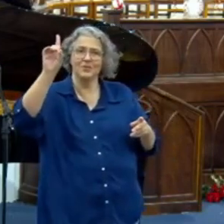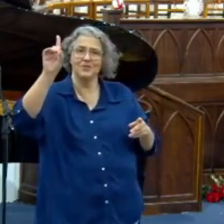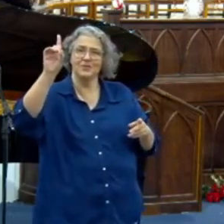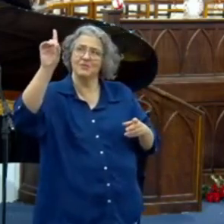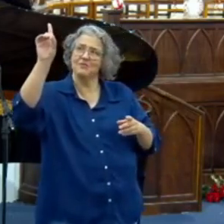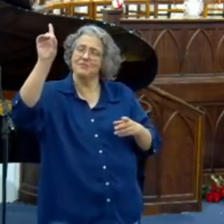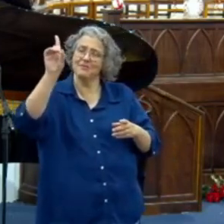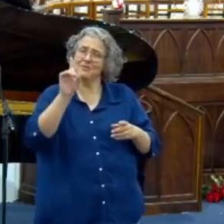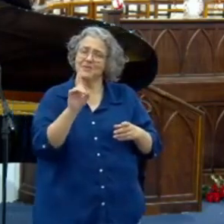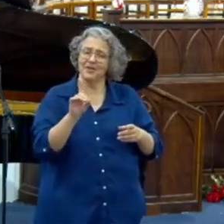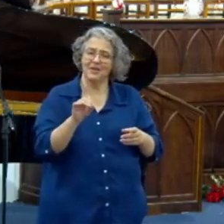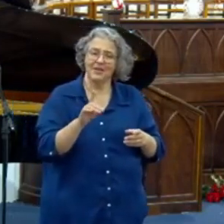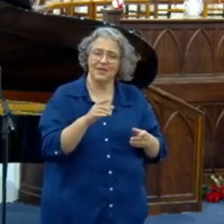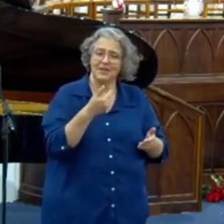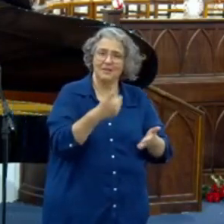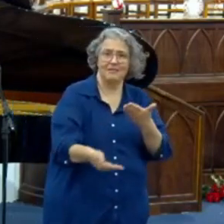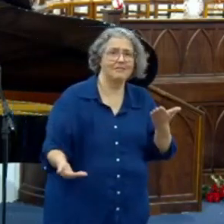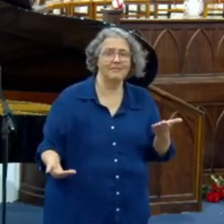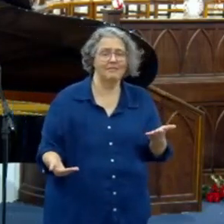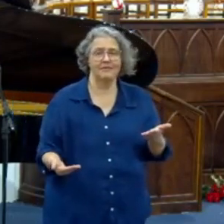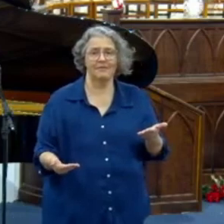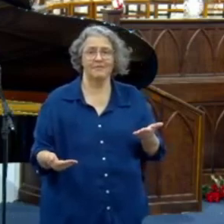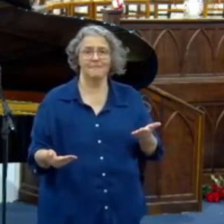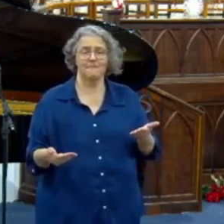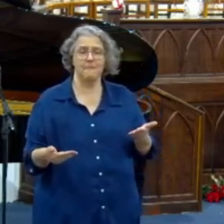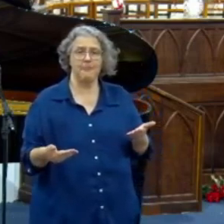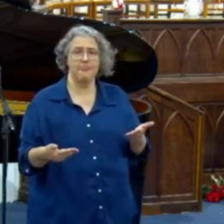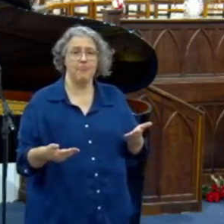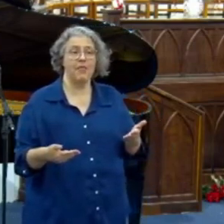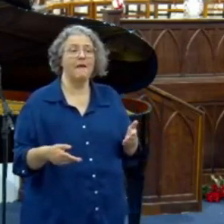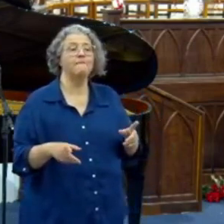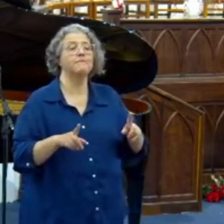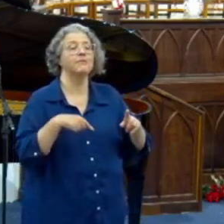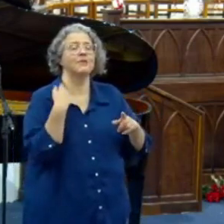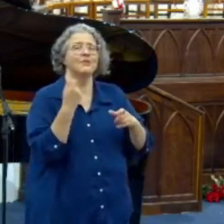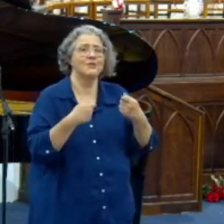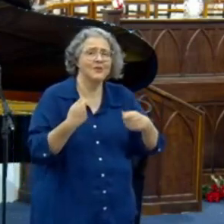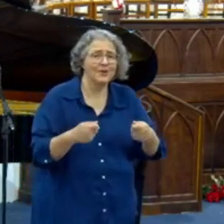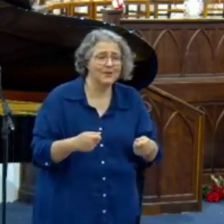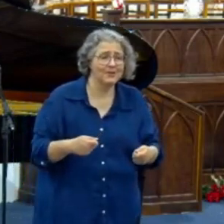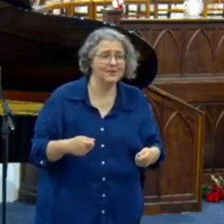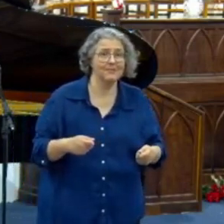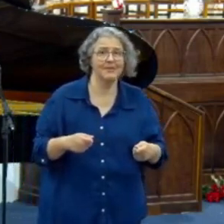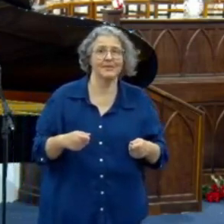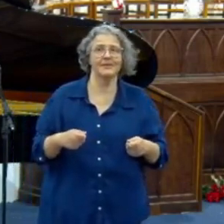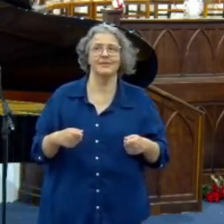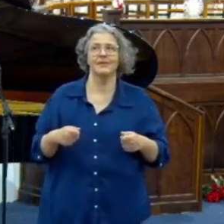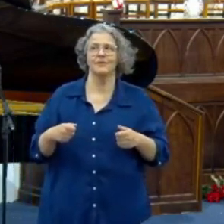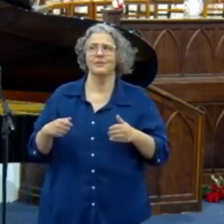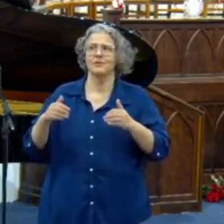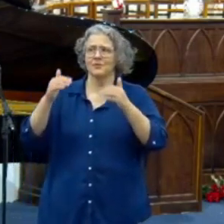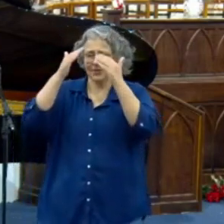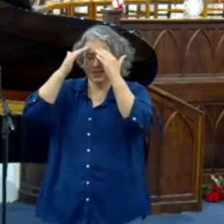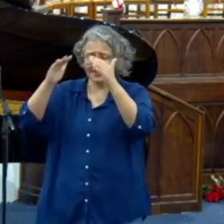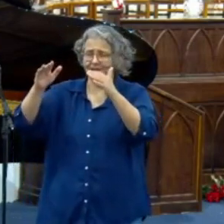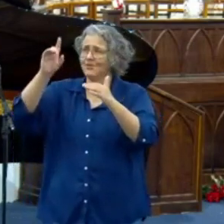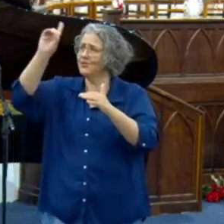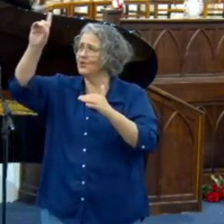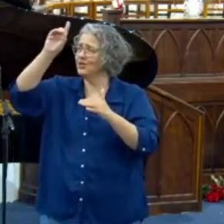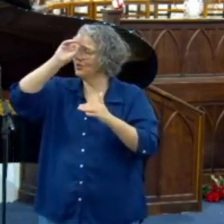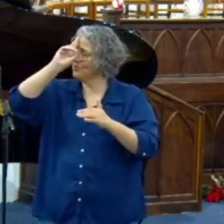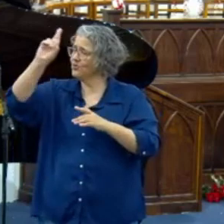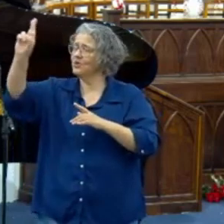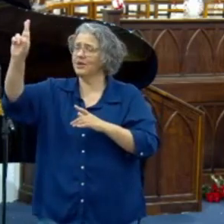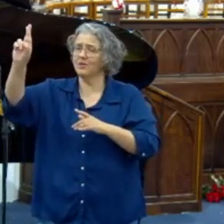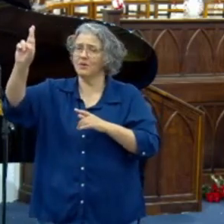o santo nome de Deus em vão. A lei do Senhor diz que nós devemos guardar o dia do Senhor, porque o dia do Senhor